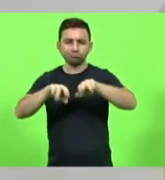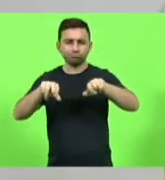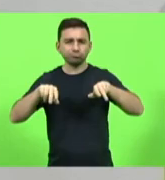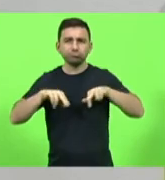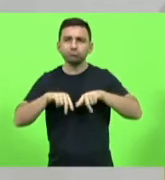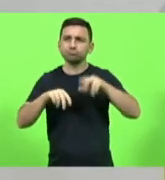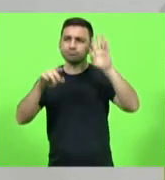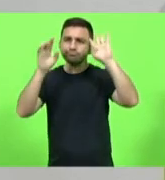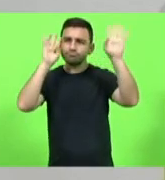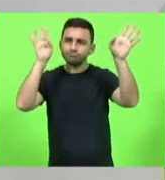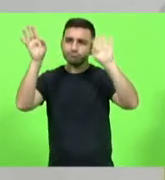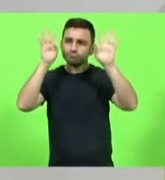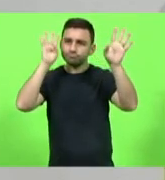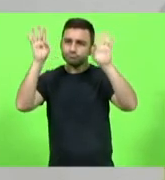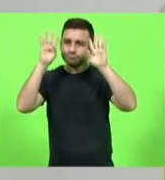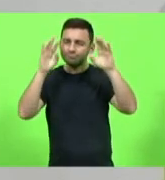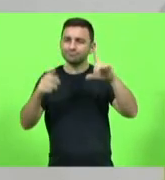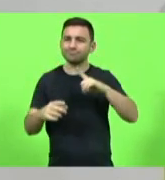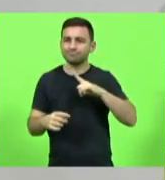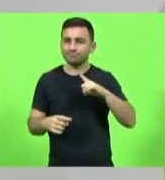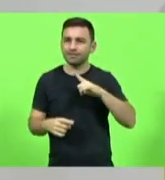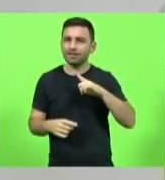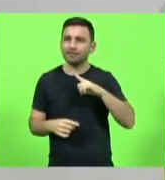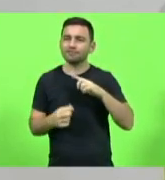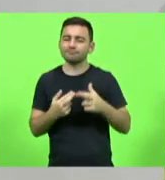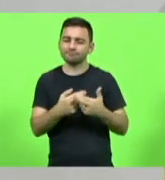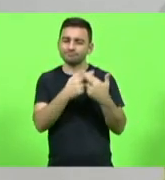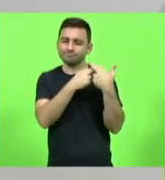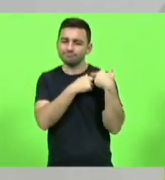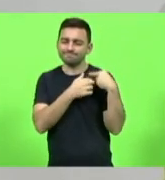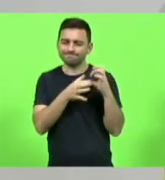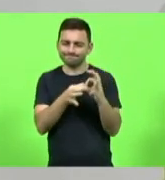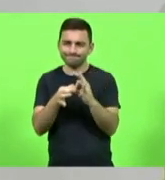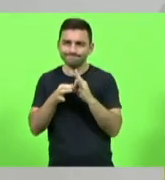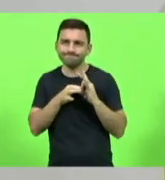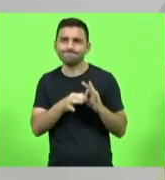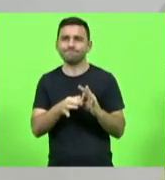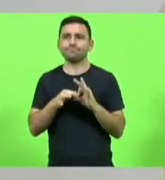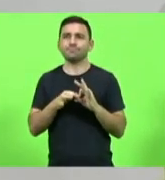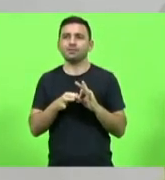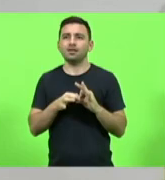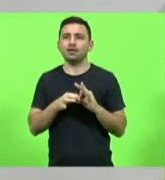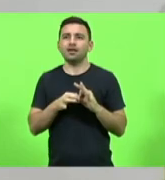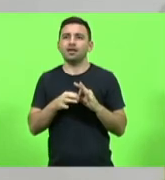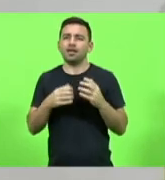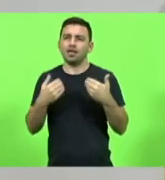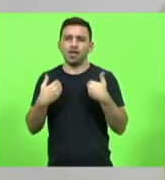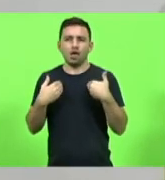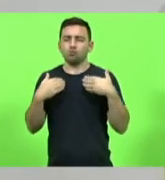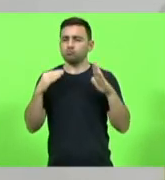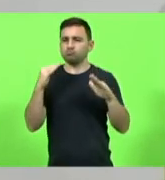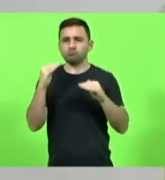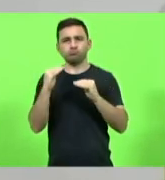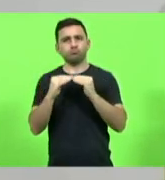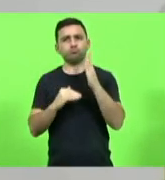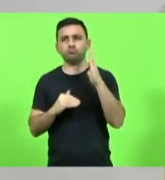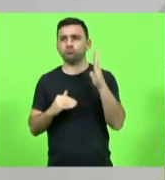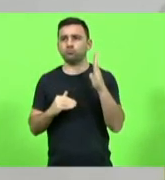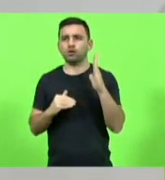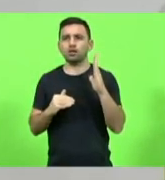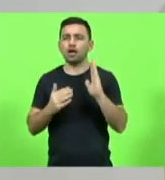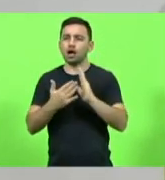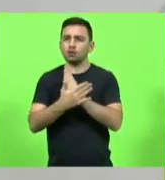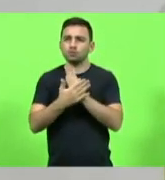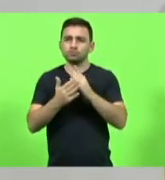ideias, que nós temos esse compromisso e esse elo. Eu posso não concordar com o que a